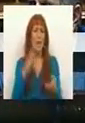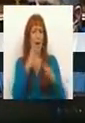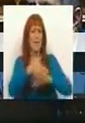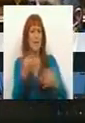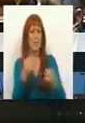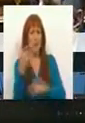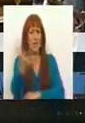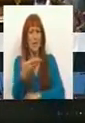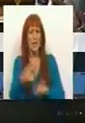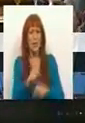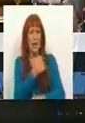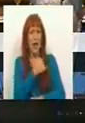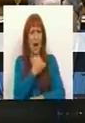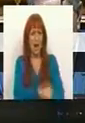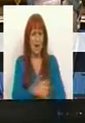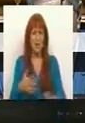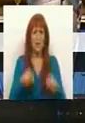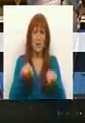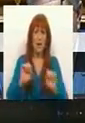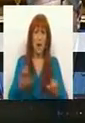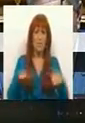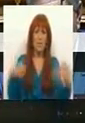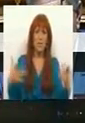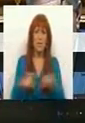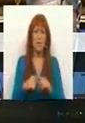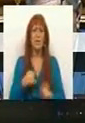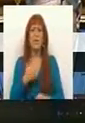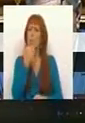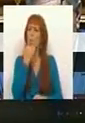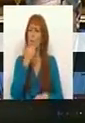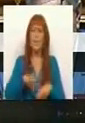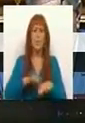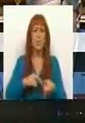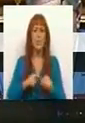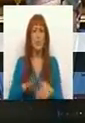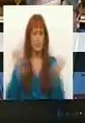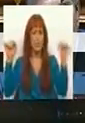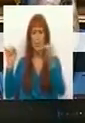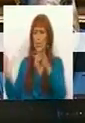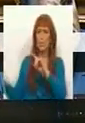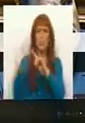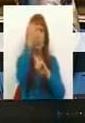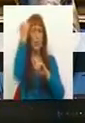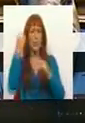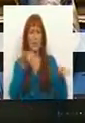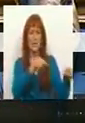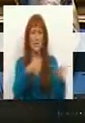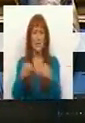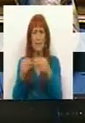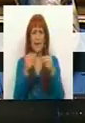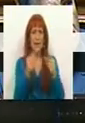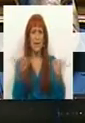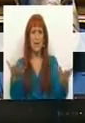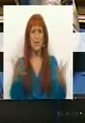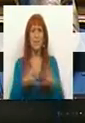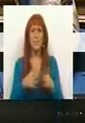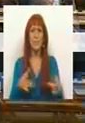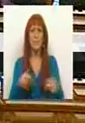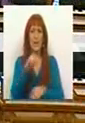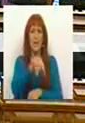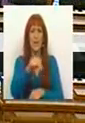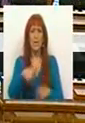acesso ao direito à habitação. E a primeira, para nos congratularmos pelo consenso alcançado nesta matéria. É